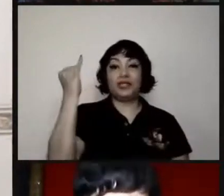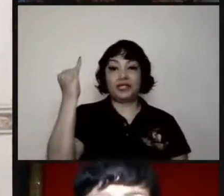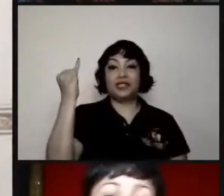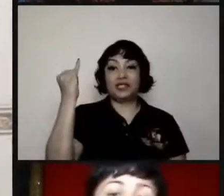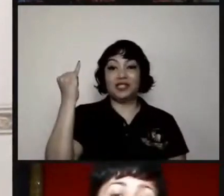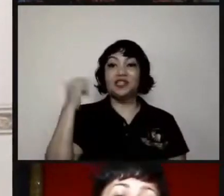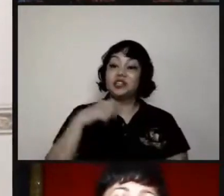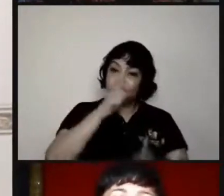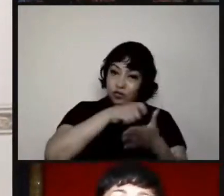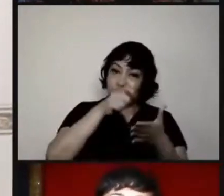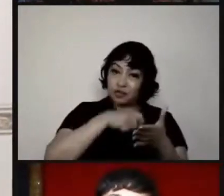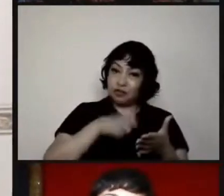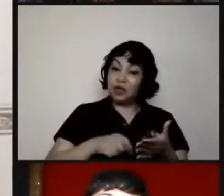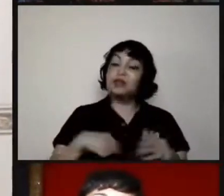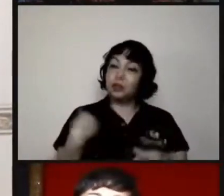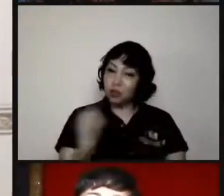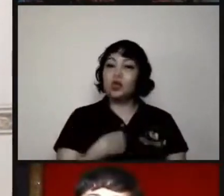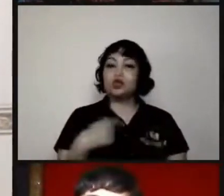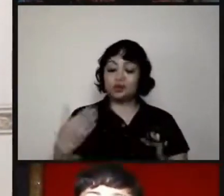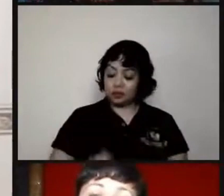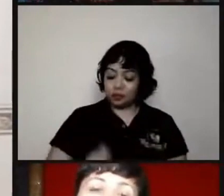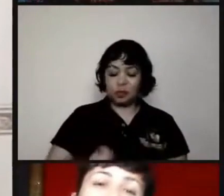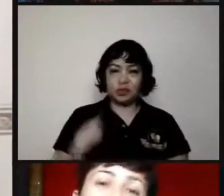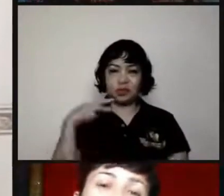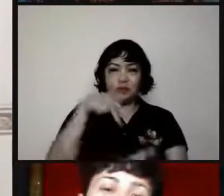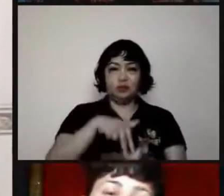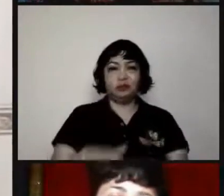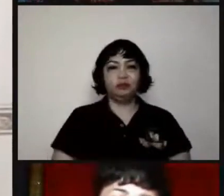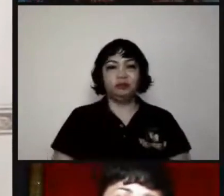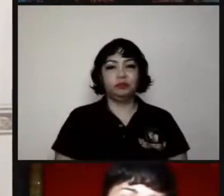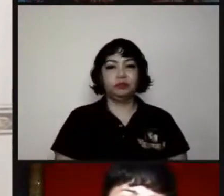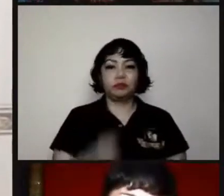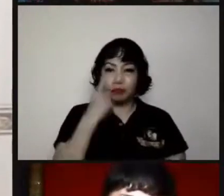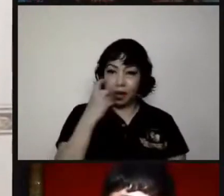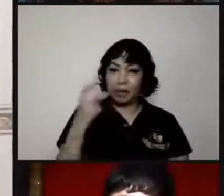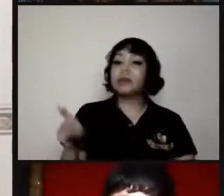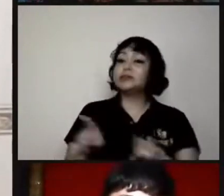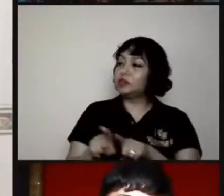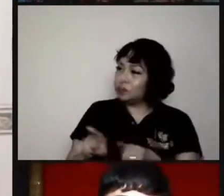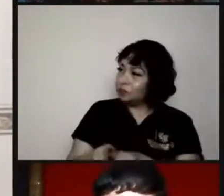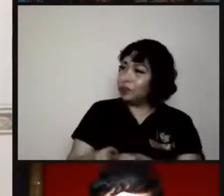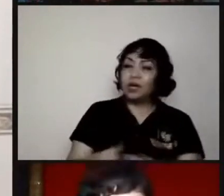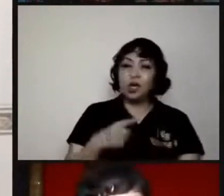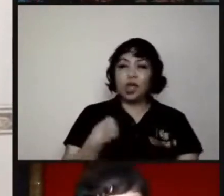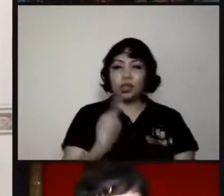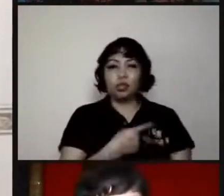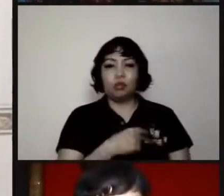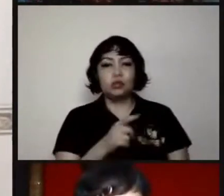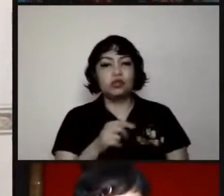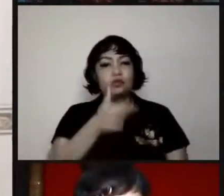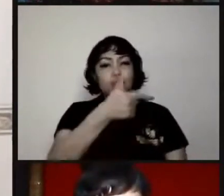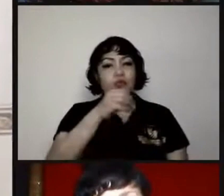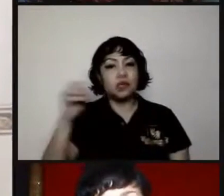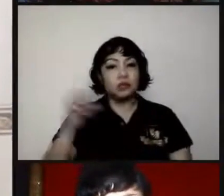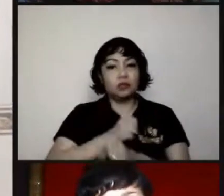importância de escrever, e por isso nós estamos aqui, né? E é interessante também ressaltar que nós temos 200 anos aí de